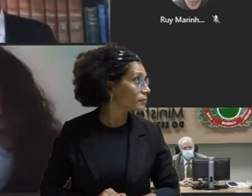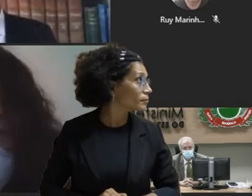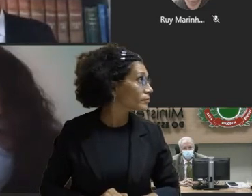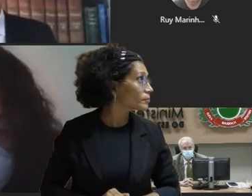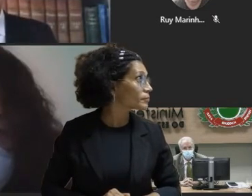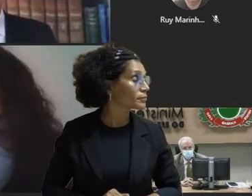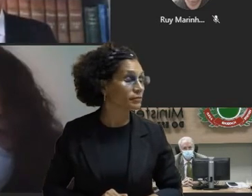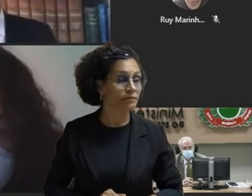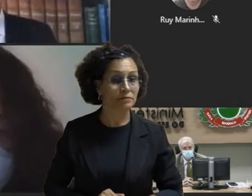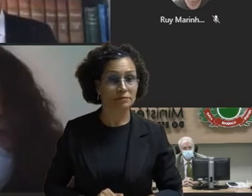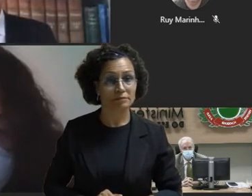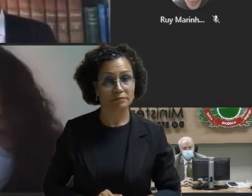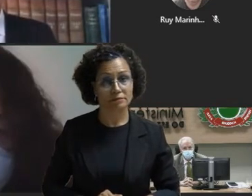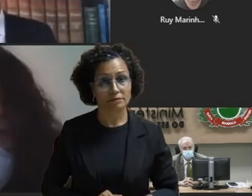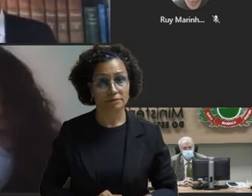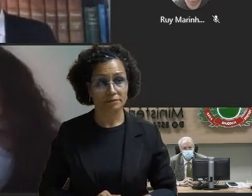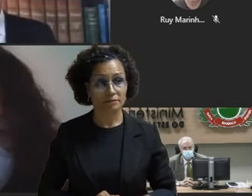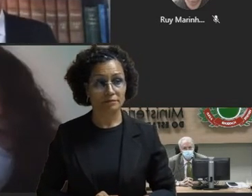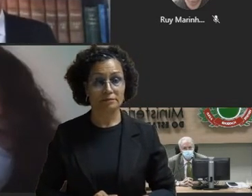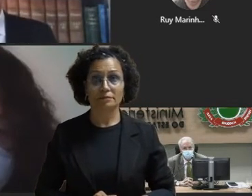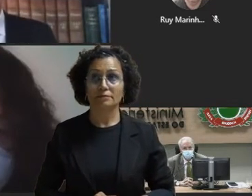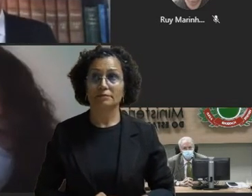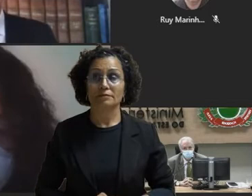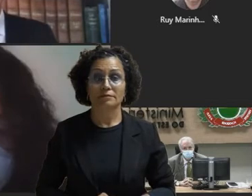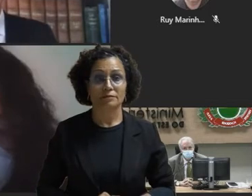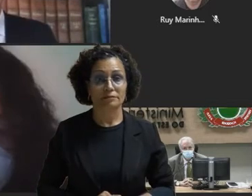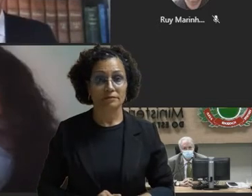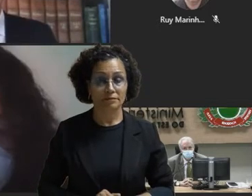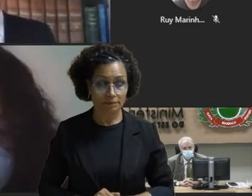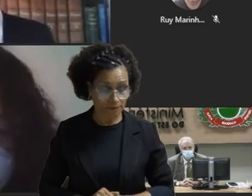435-068-2014. Estou colocando, só um instantinho. Ok.